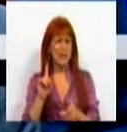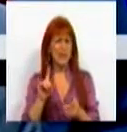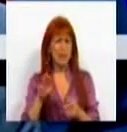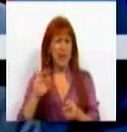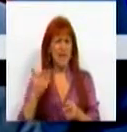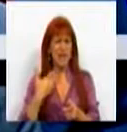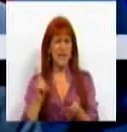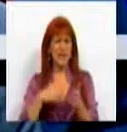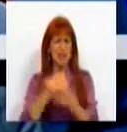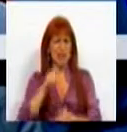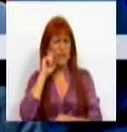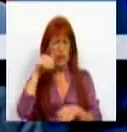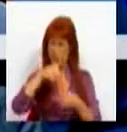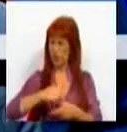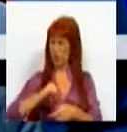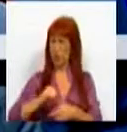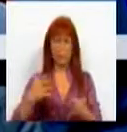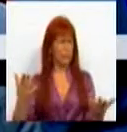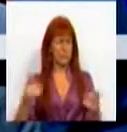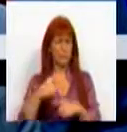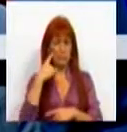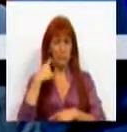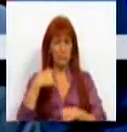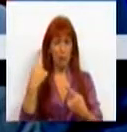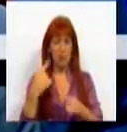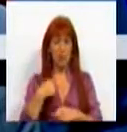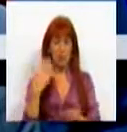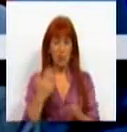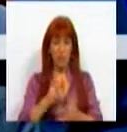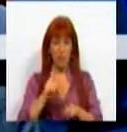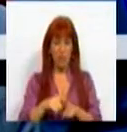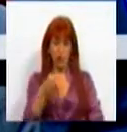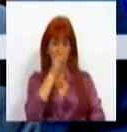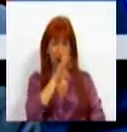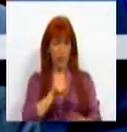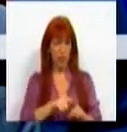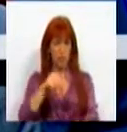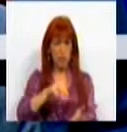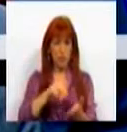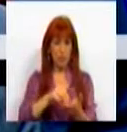Social Democrata. Este voto contra demonstra tão só a atitude e a